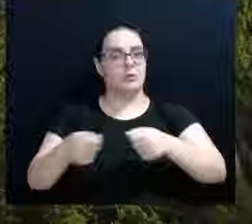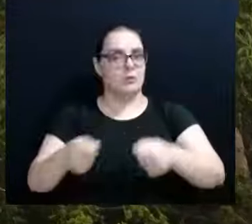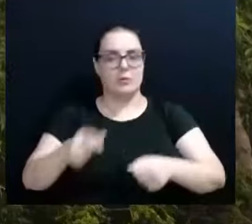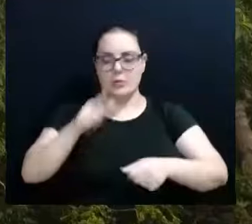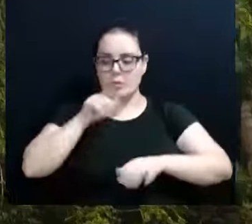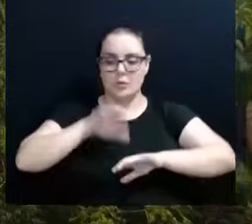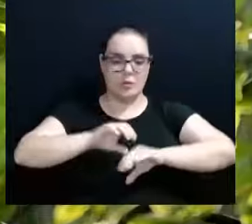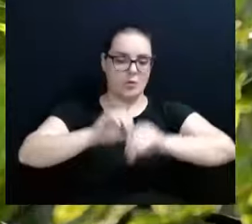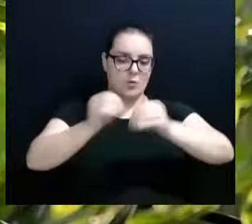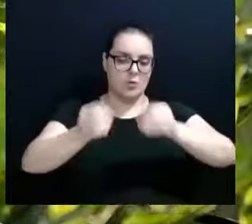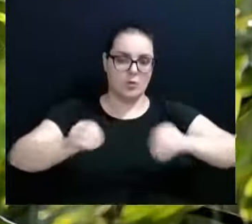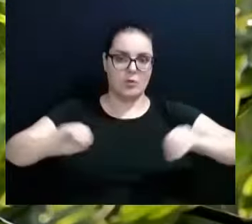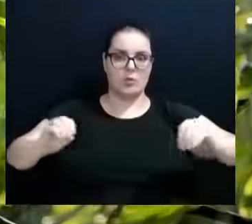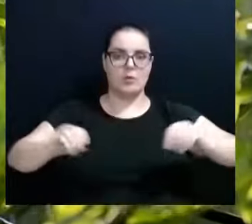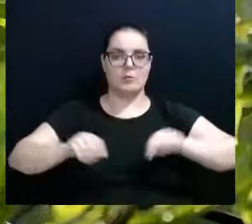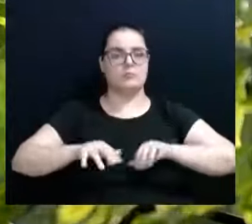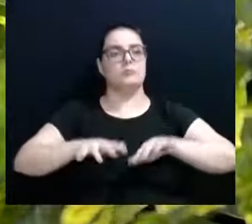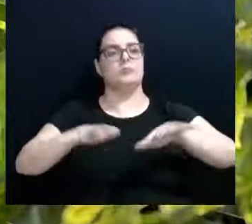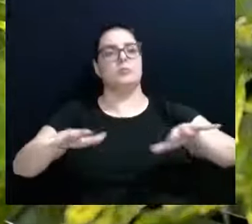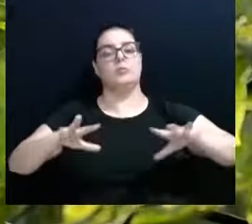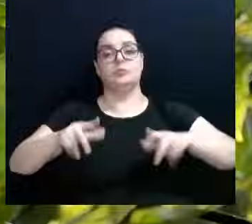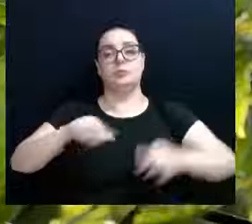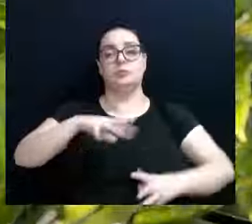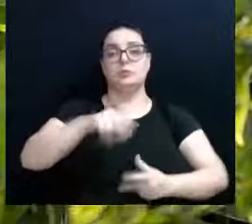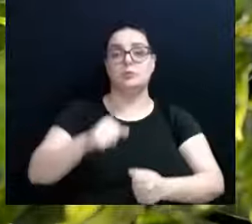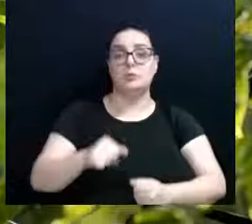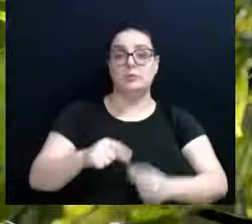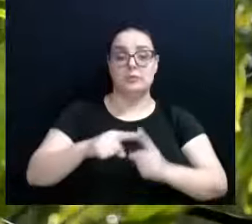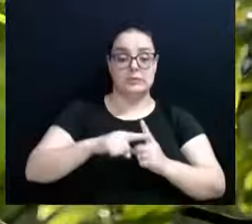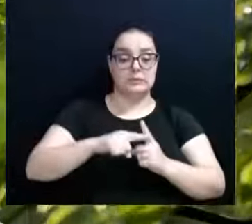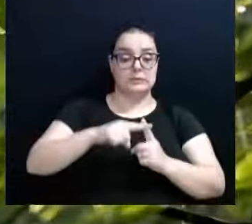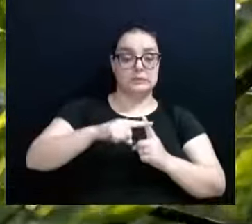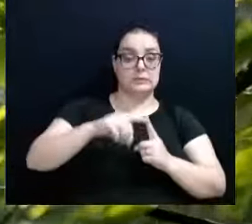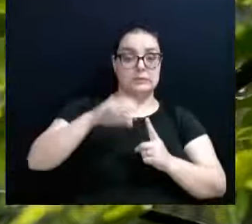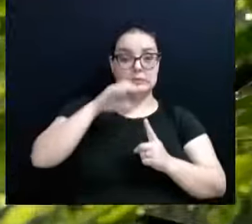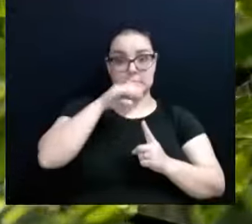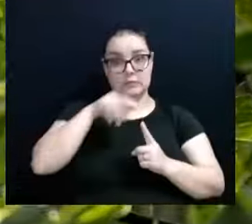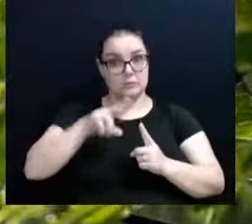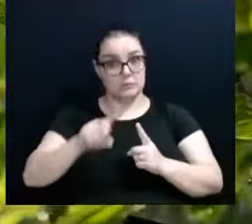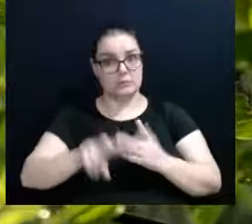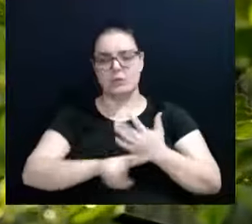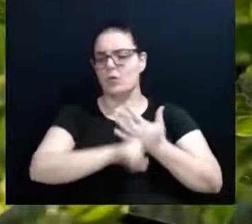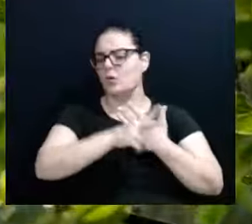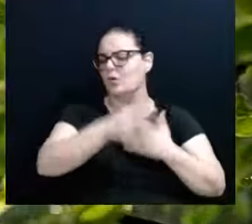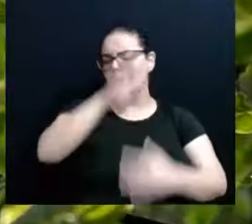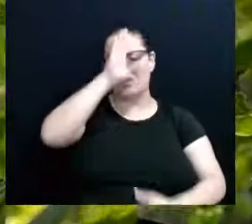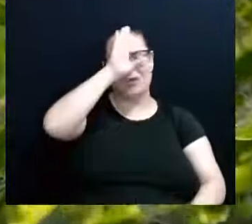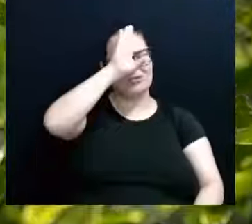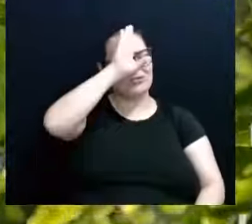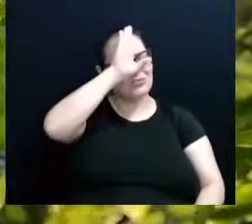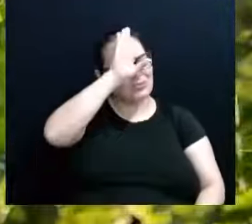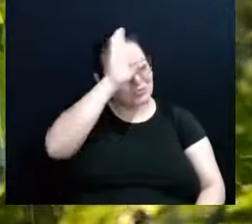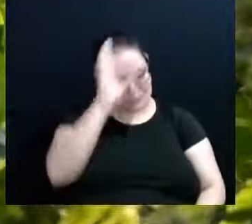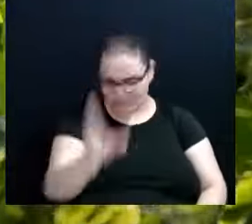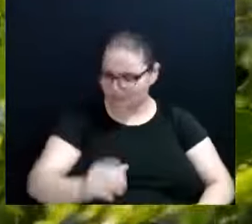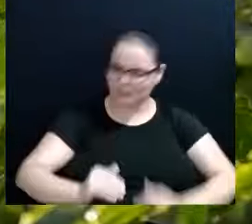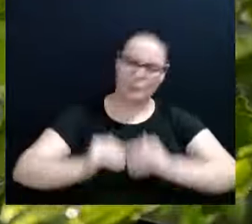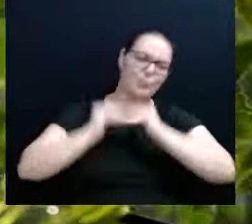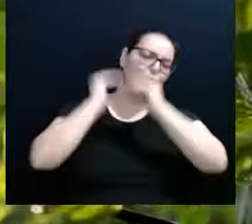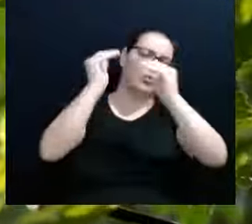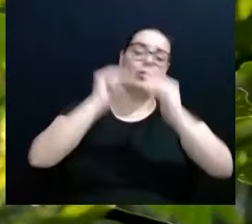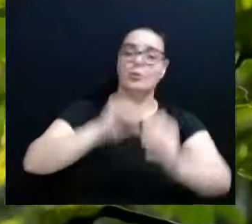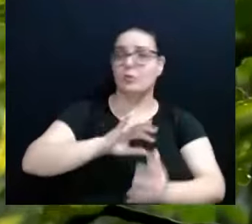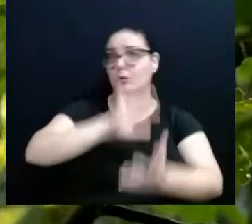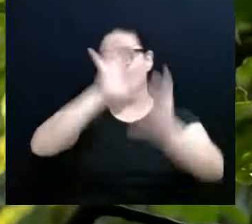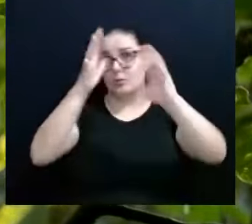que comanda, o oceano é o grande radiador do planeta, né? Então, se ele está mais quente ou não, isso afeta demais, demais,